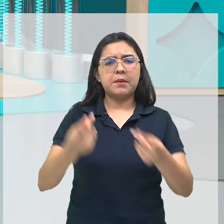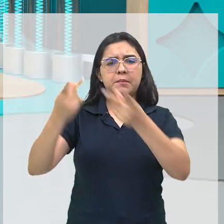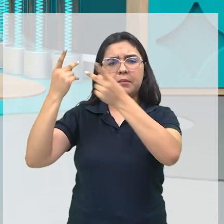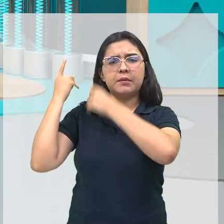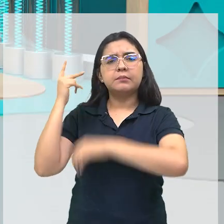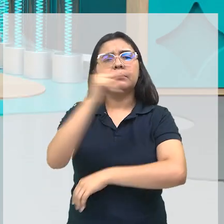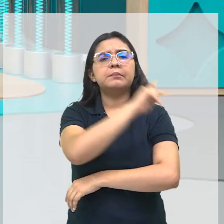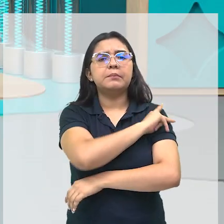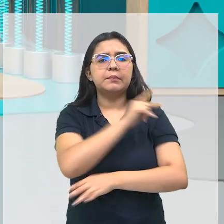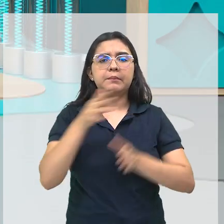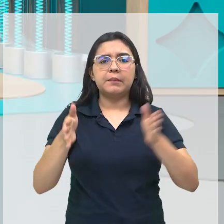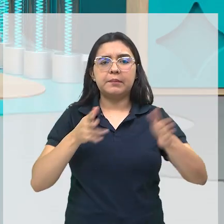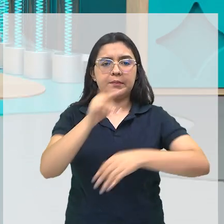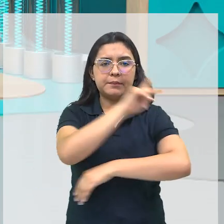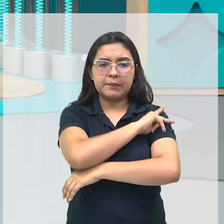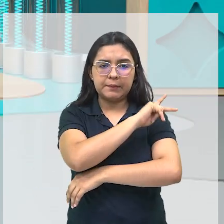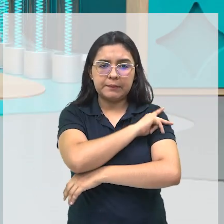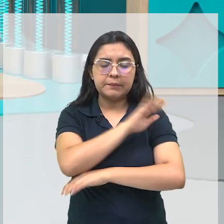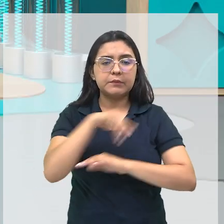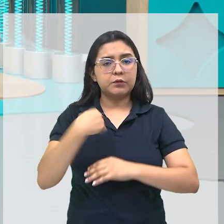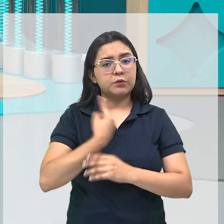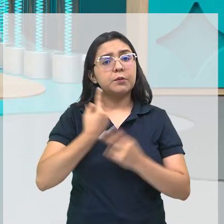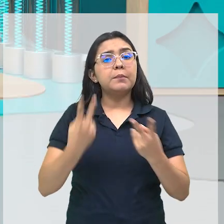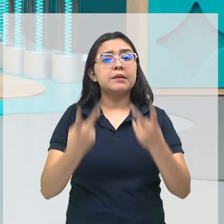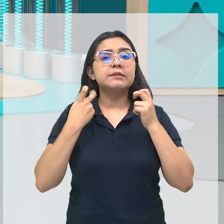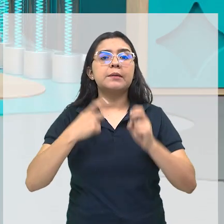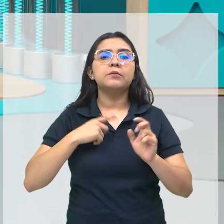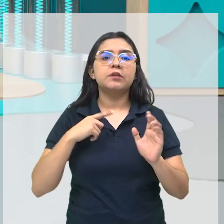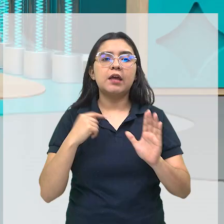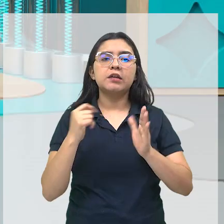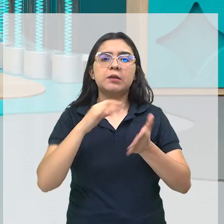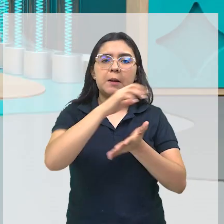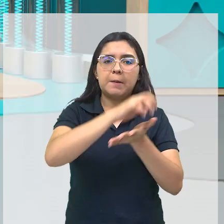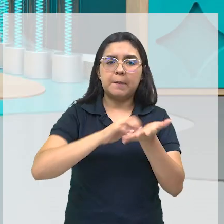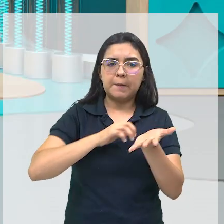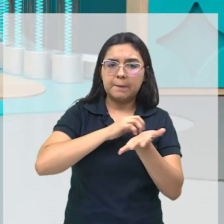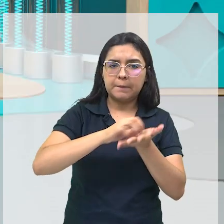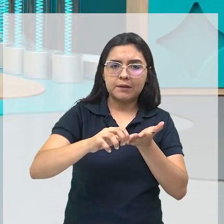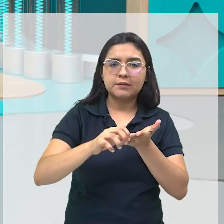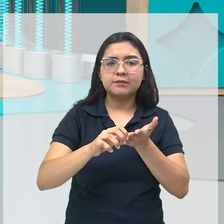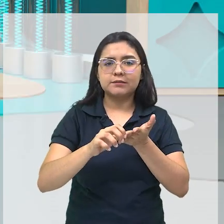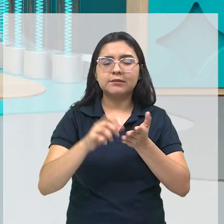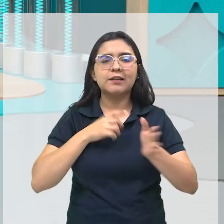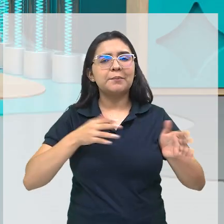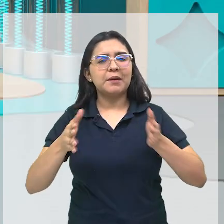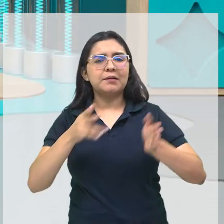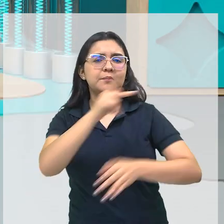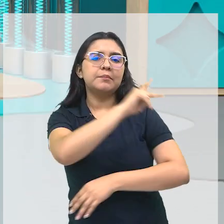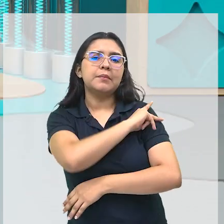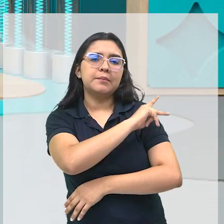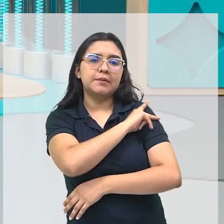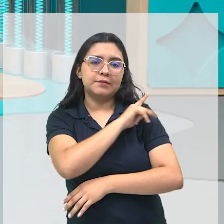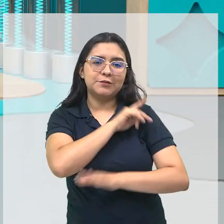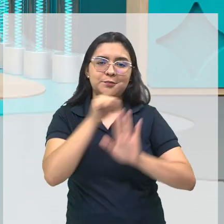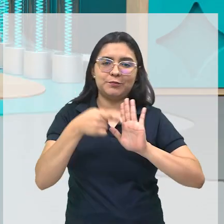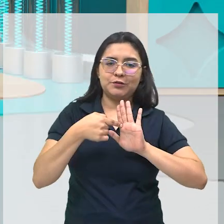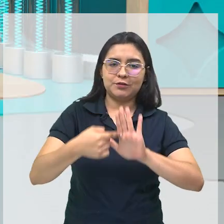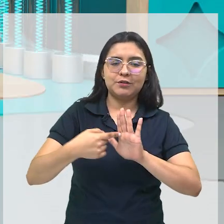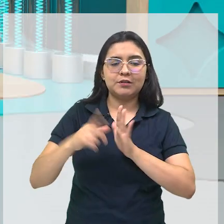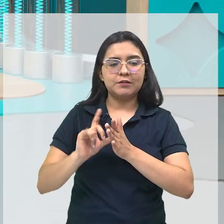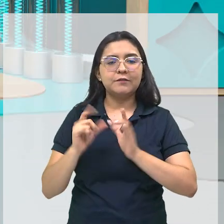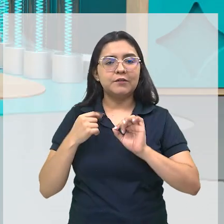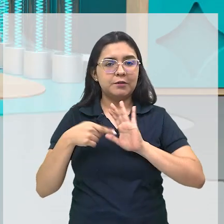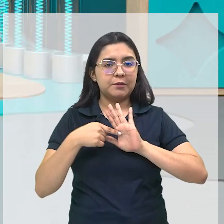desde a pré-história. Isso a gente percebe nas pinturas rupestres, né, aquelas que estavam ali na nossa tela ainda há pouco, que